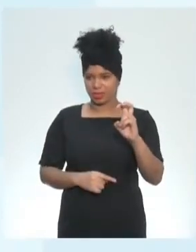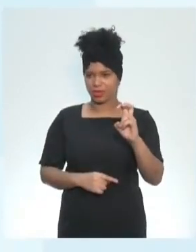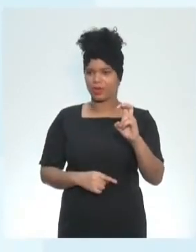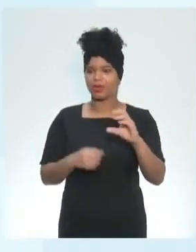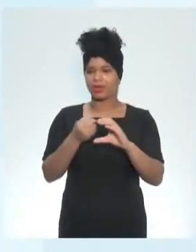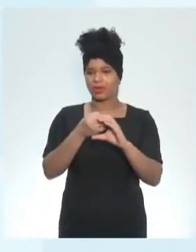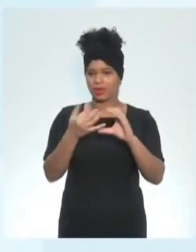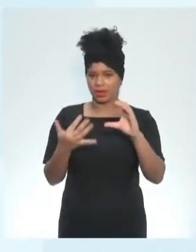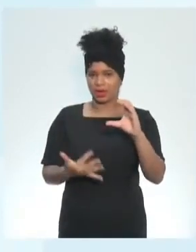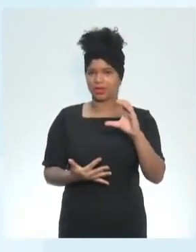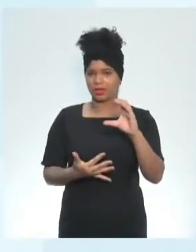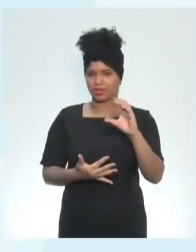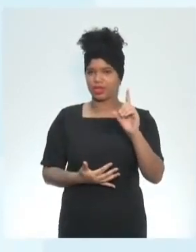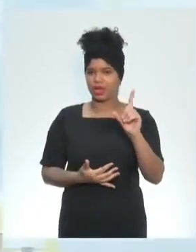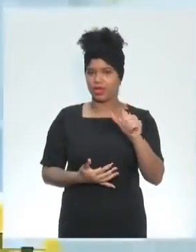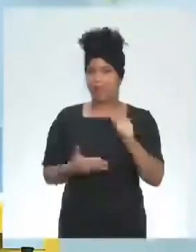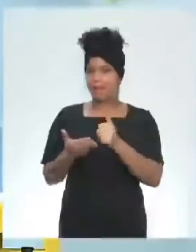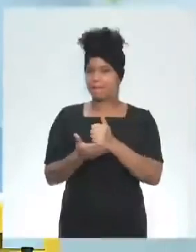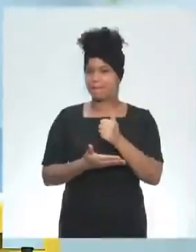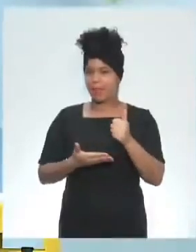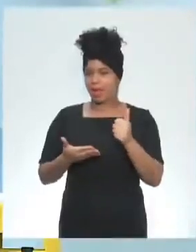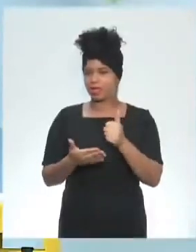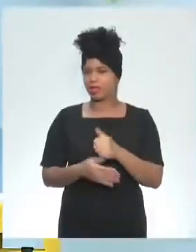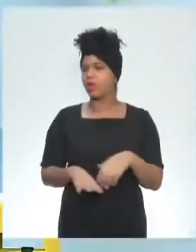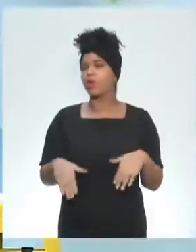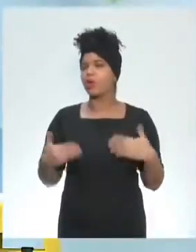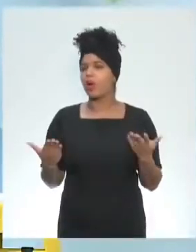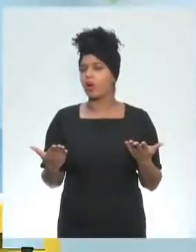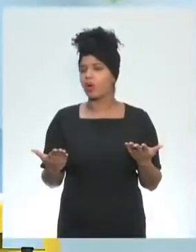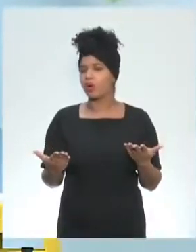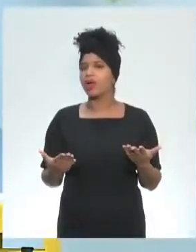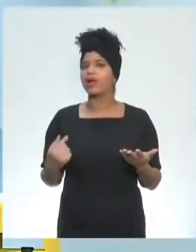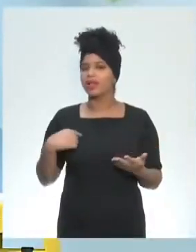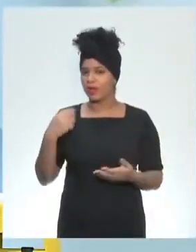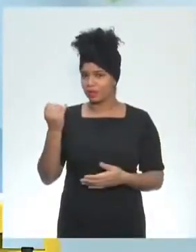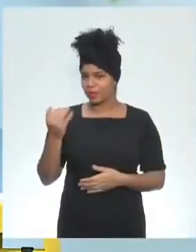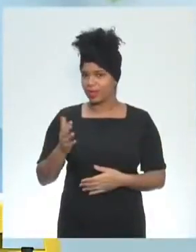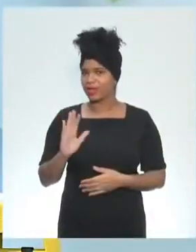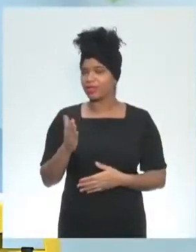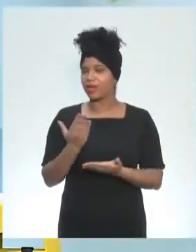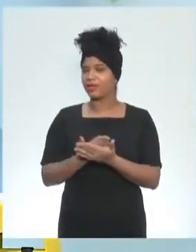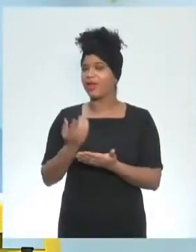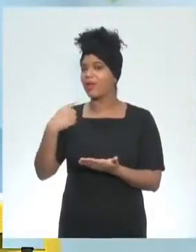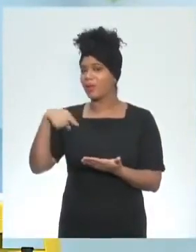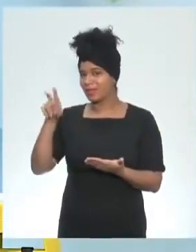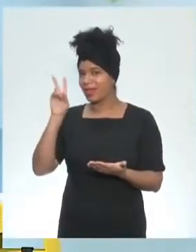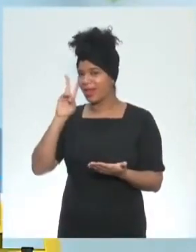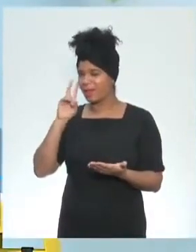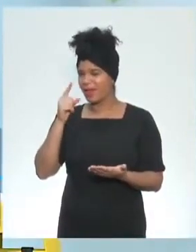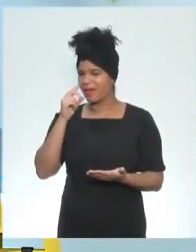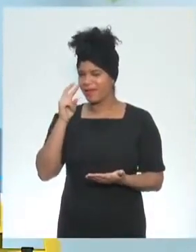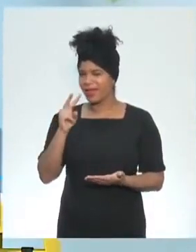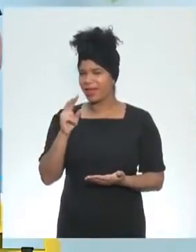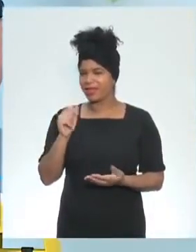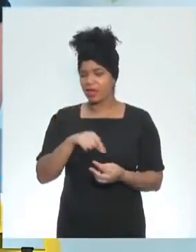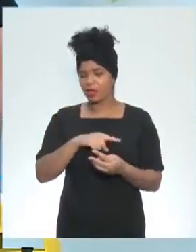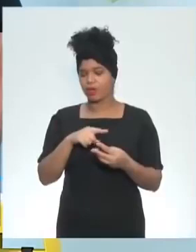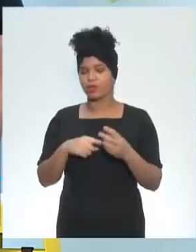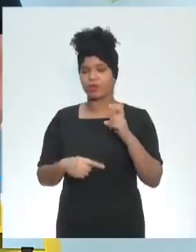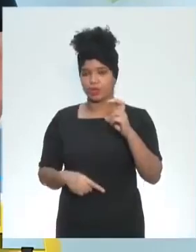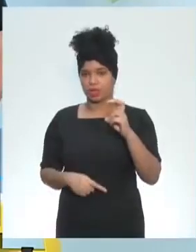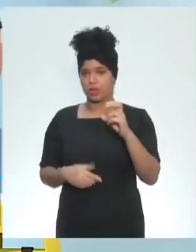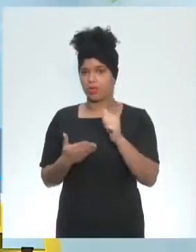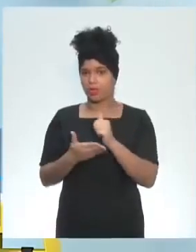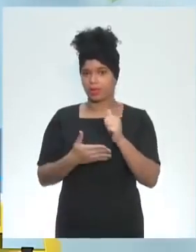os cinco elementos básicos quais são aquele e no final da aula passada para vocês vamos dar uma olhadinha e aí